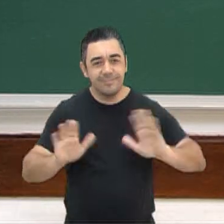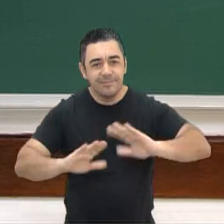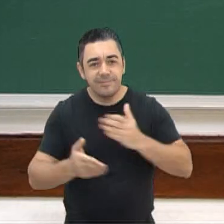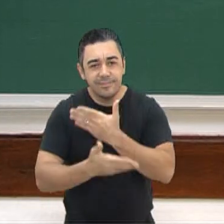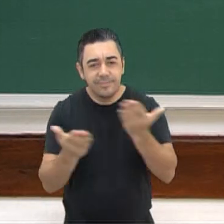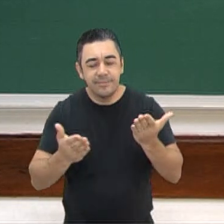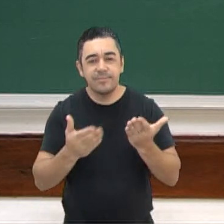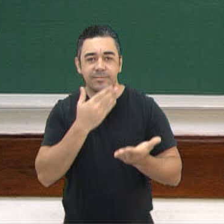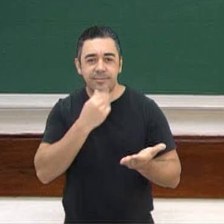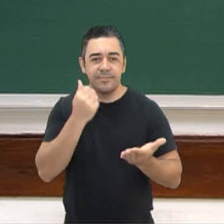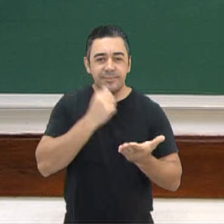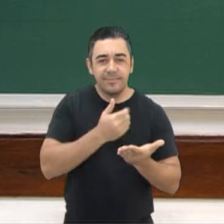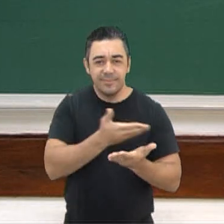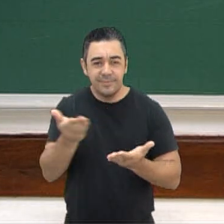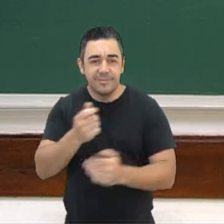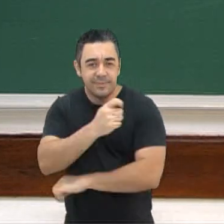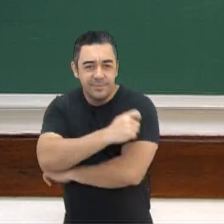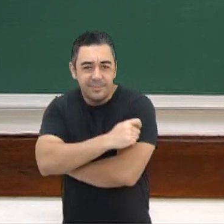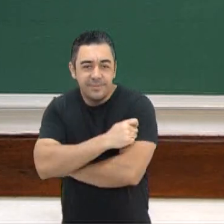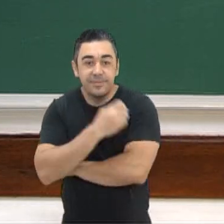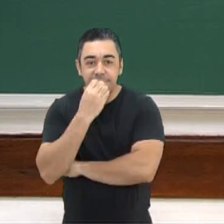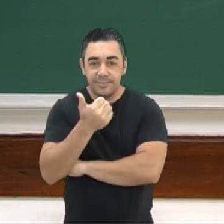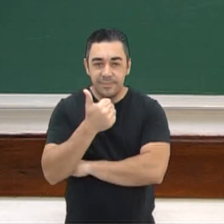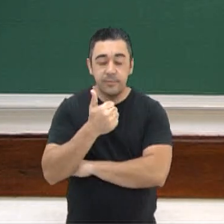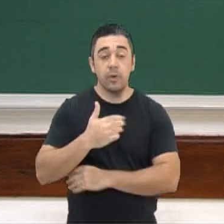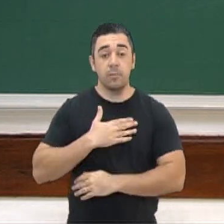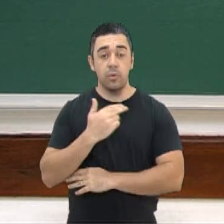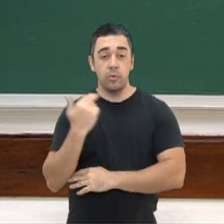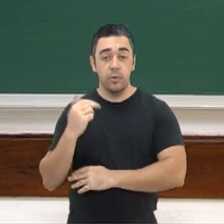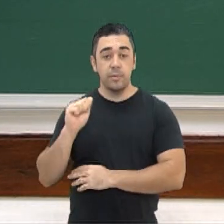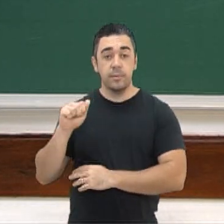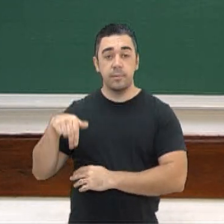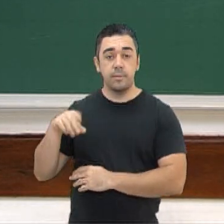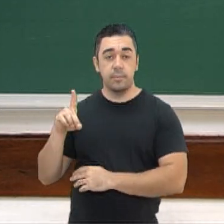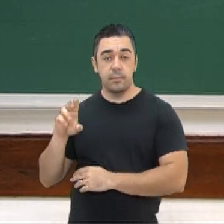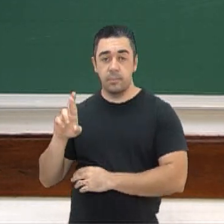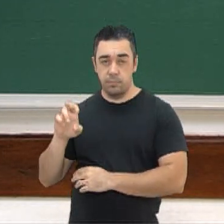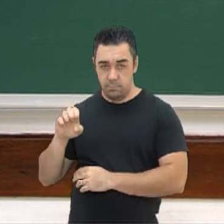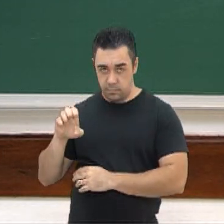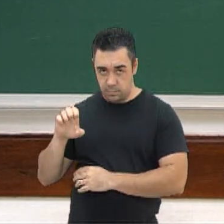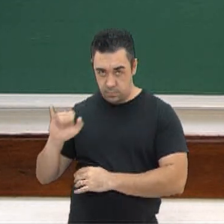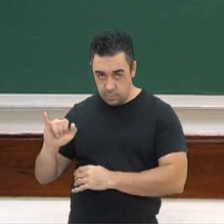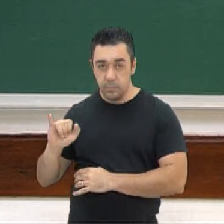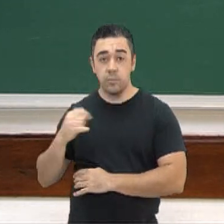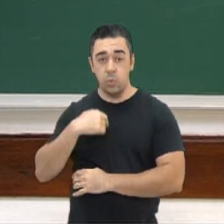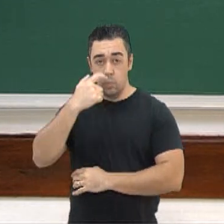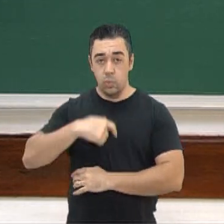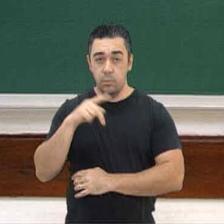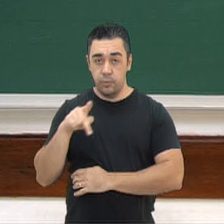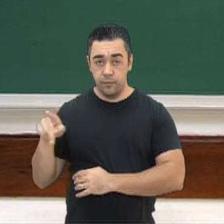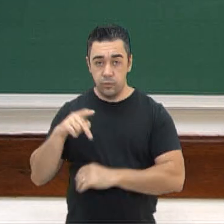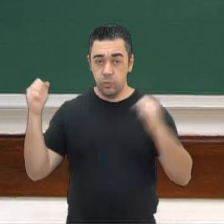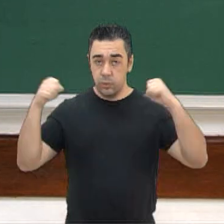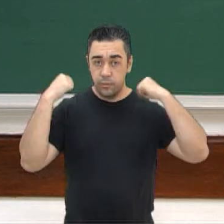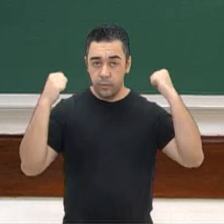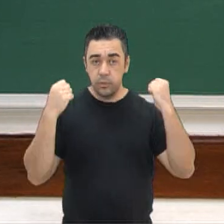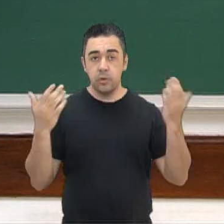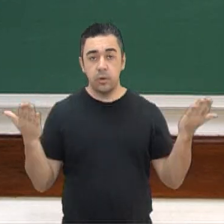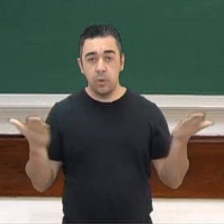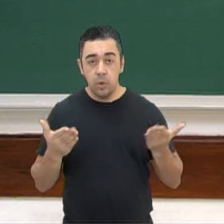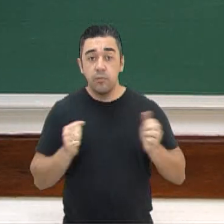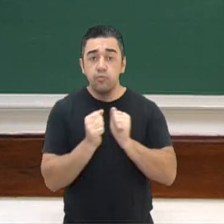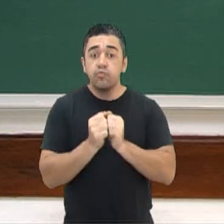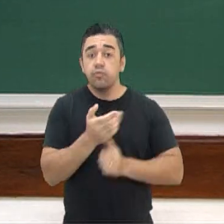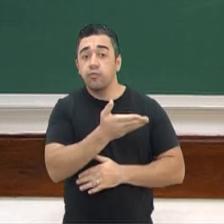Olá, alunos e alunas, tudo bem? Meu nome é Andrei Eduardo Bajerski, sou professor de Educação Física e estarei acompanhando